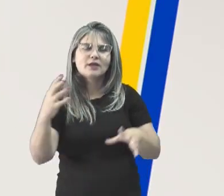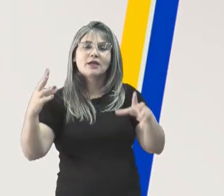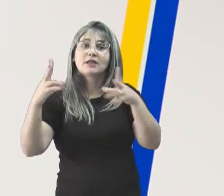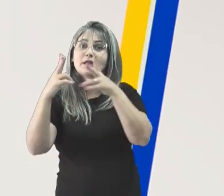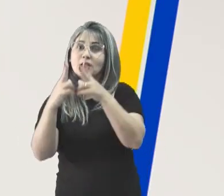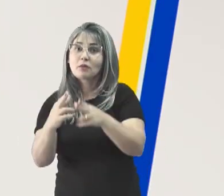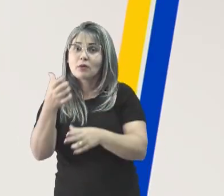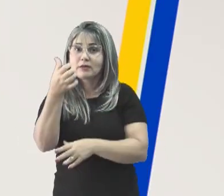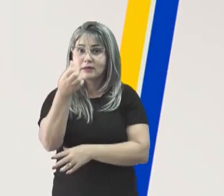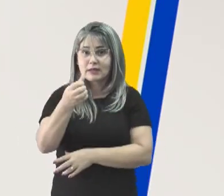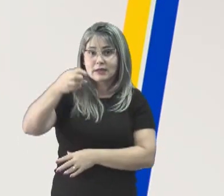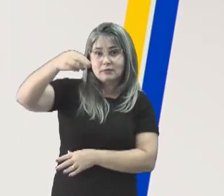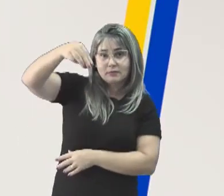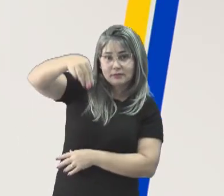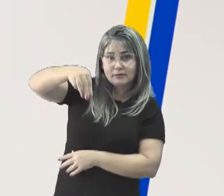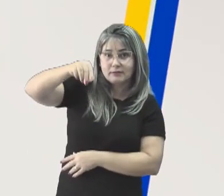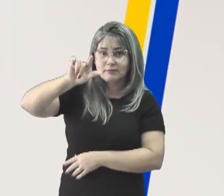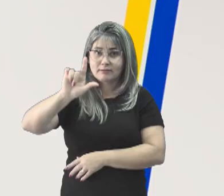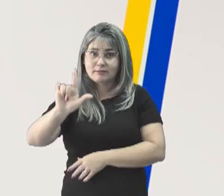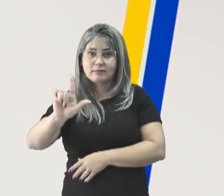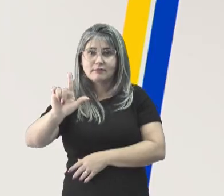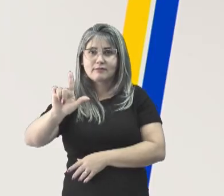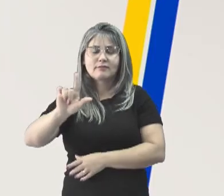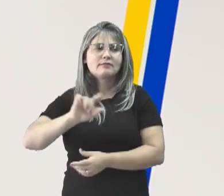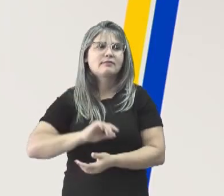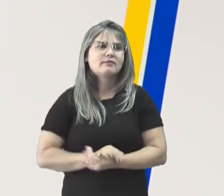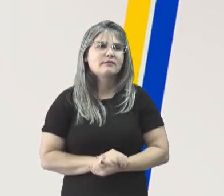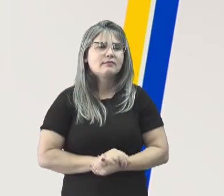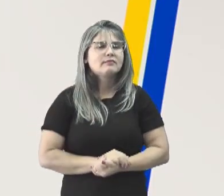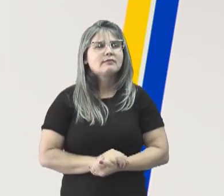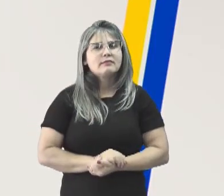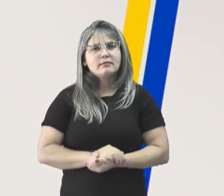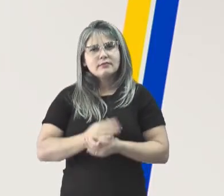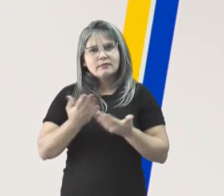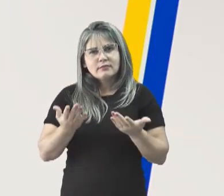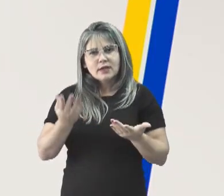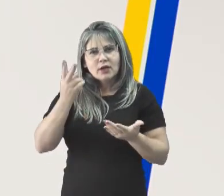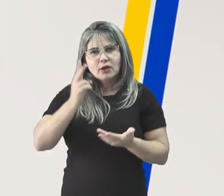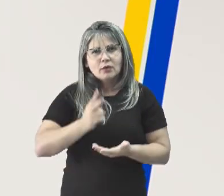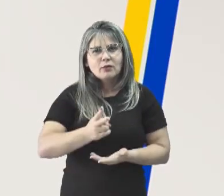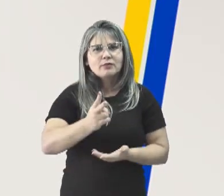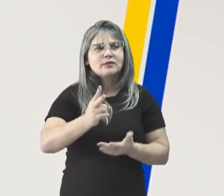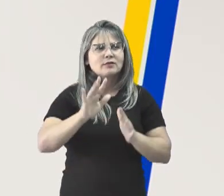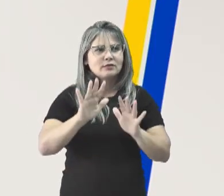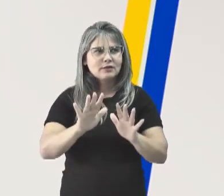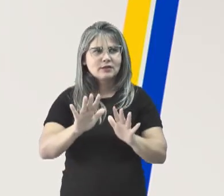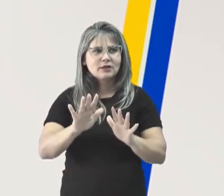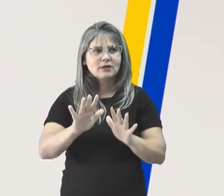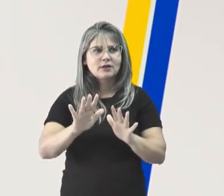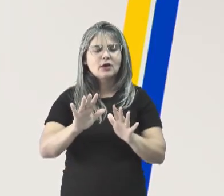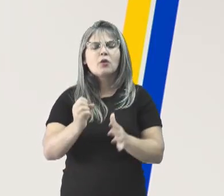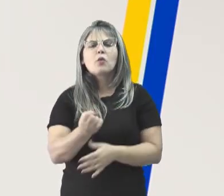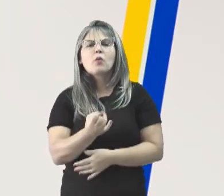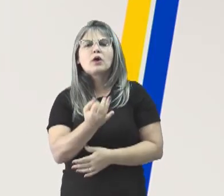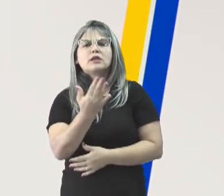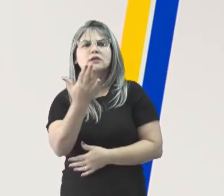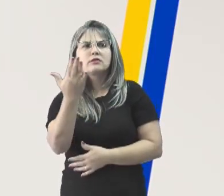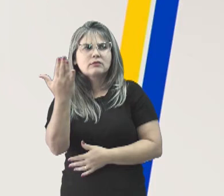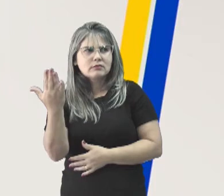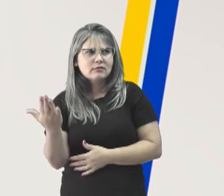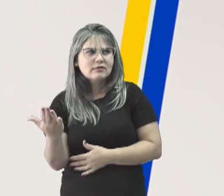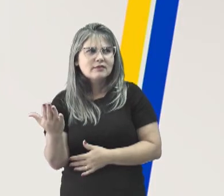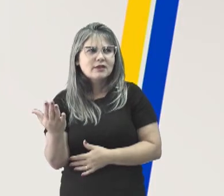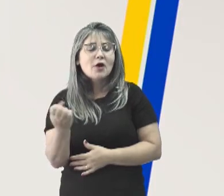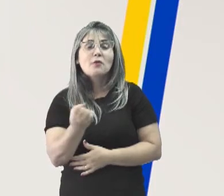mililitros. Beleza. Aí continua a questão, ó. O número de decilitros desse medicamento que o